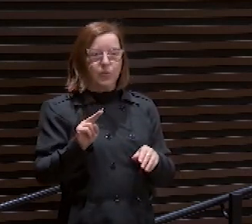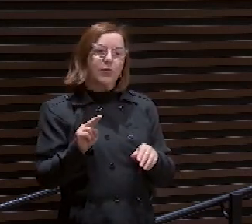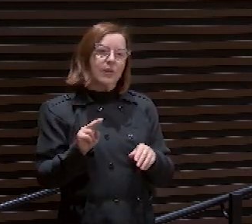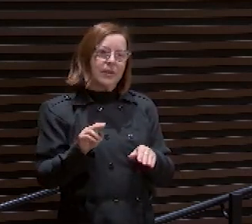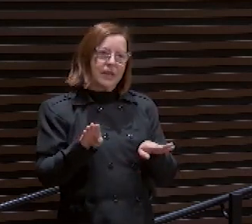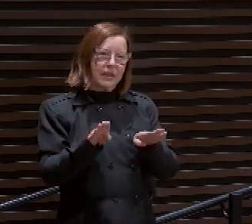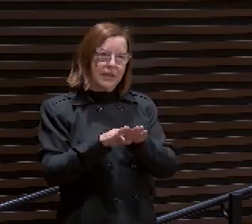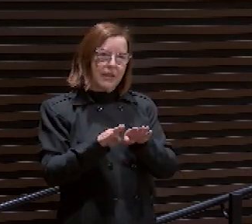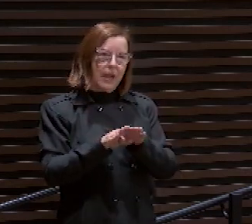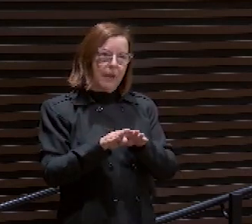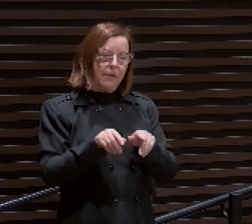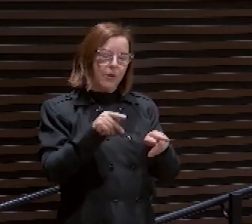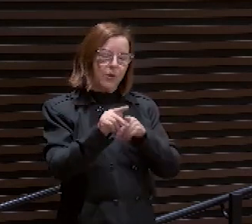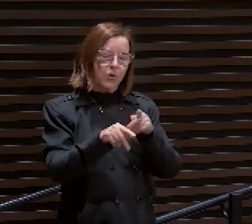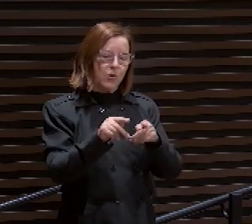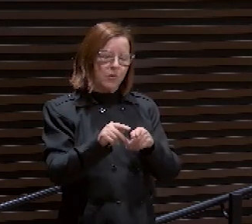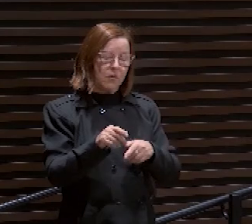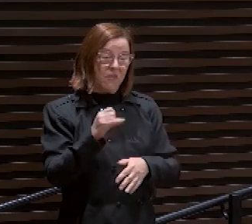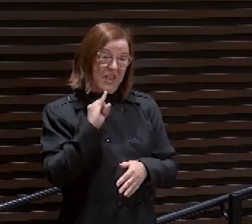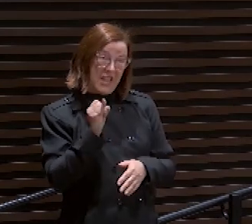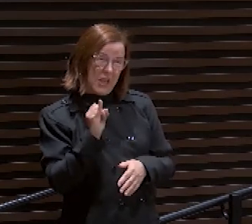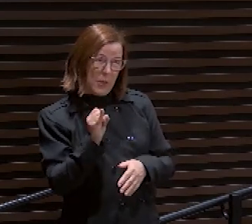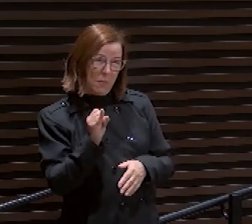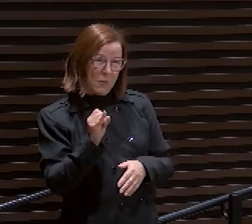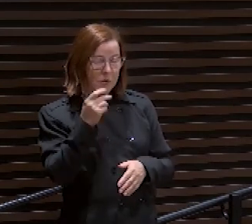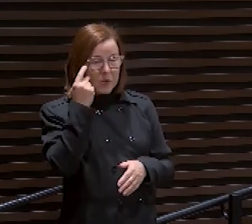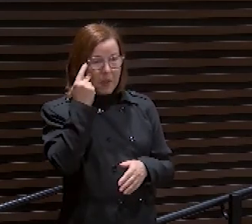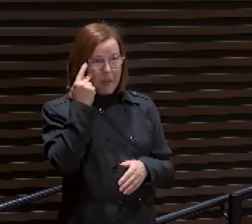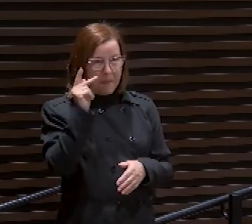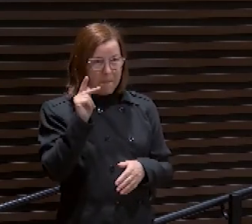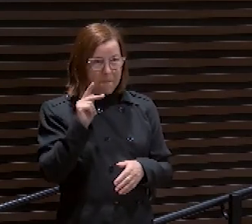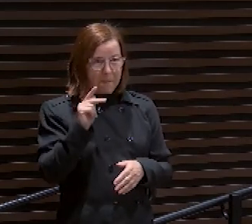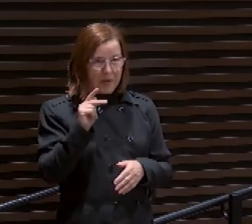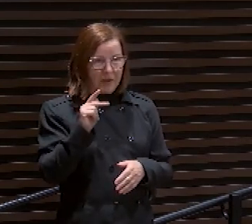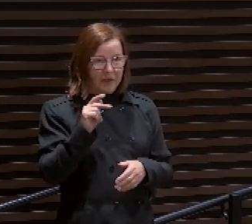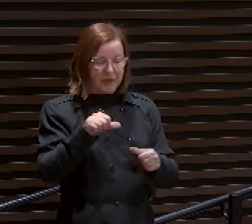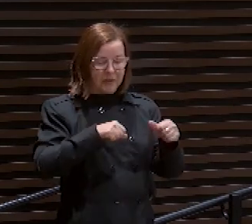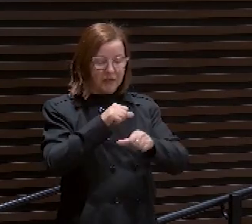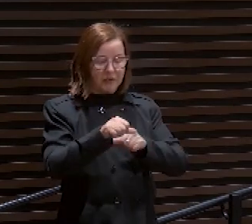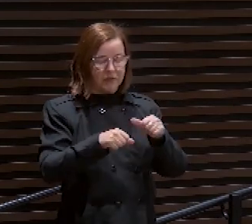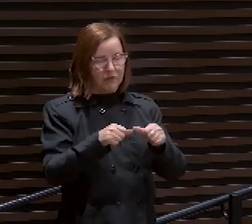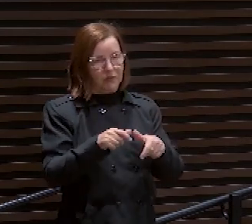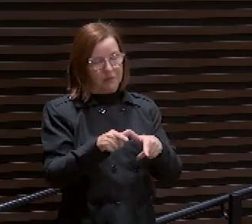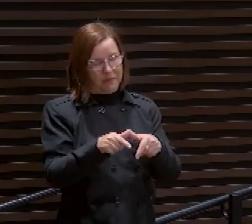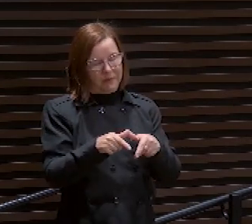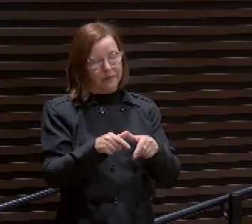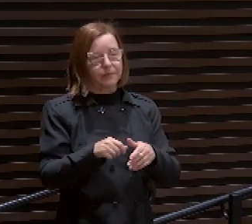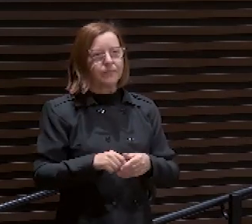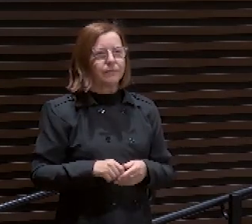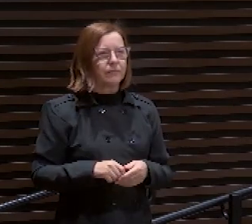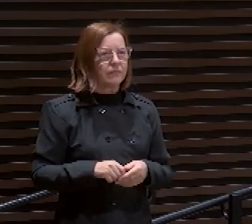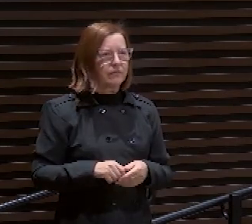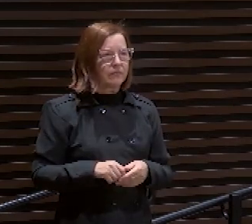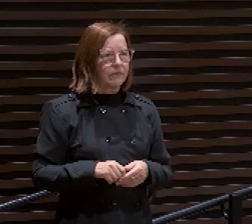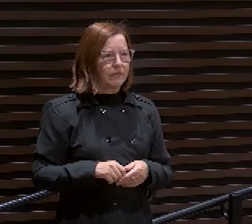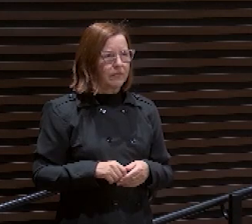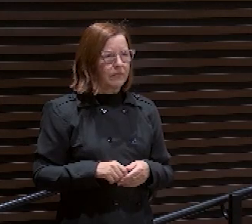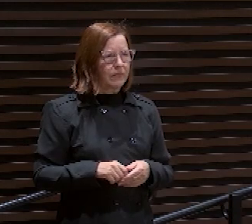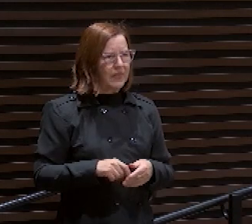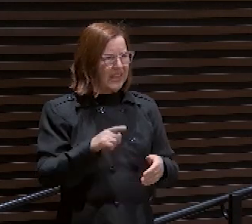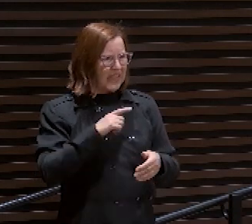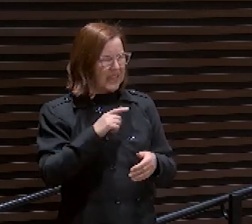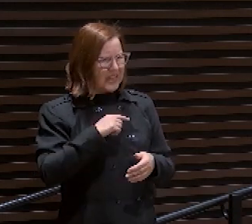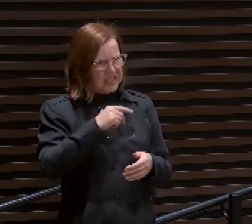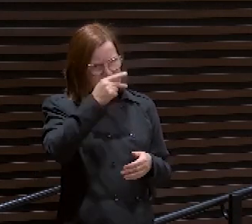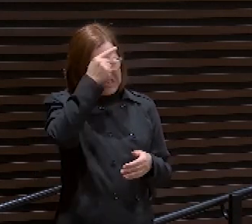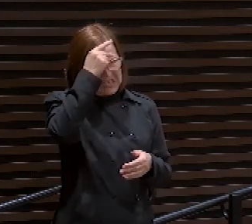tratar com Israel em juízo. Agora, nós aqui vivemos na Antiga Aliança? Alguém aqui tem inimigo nacional, inimigo